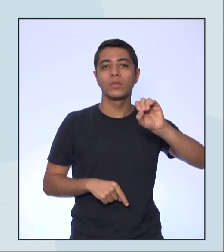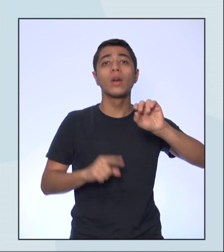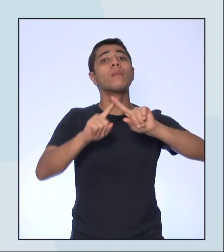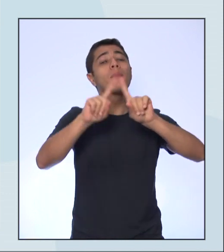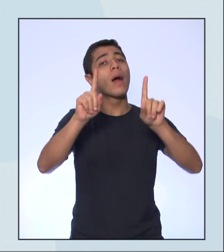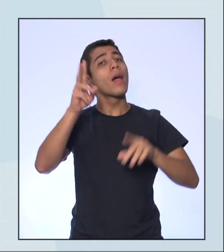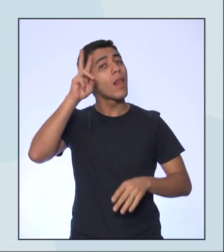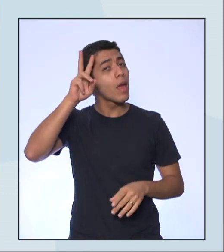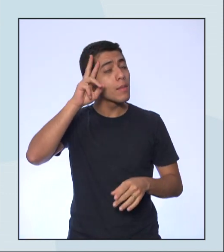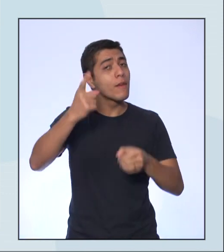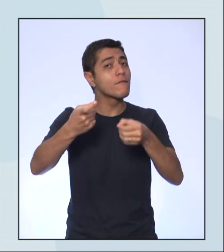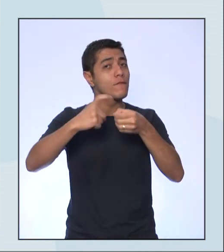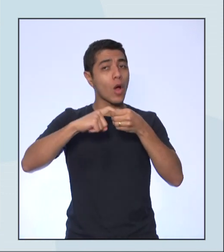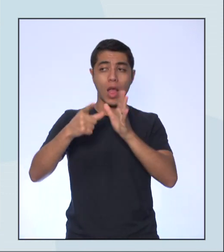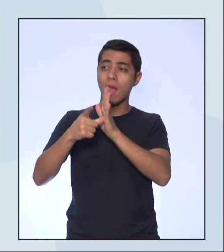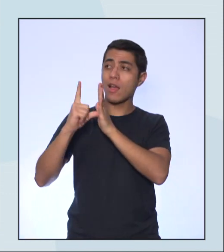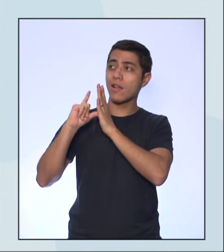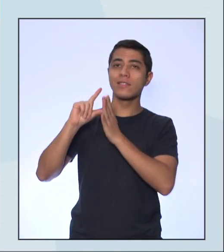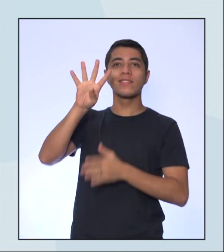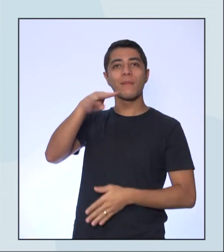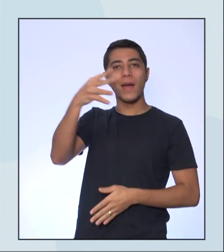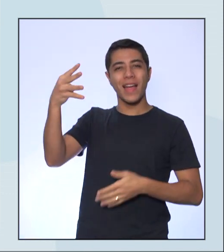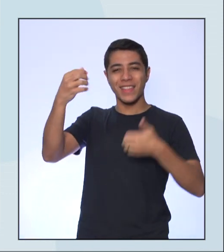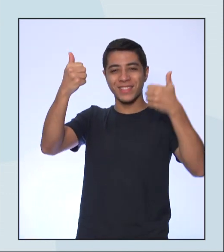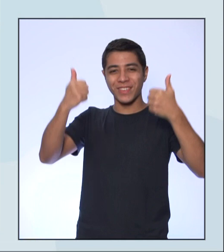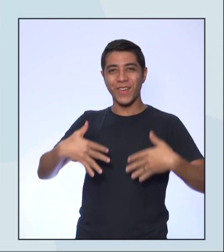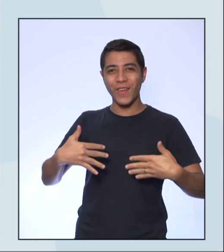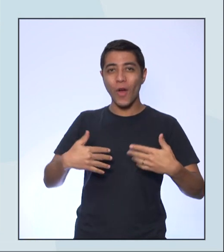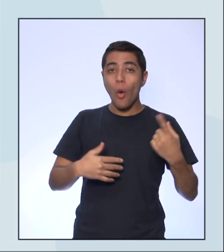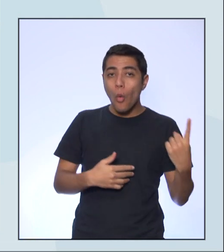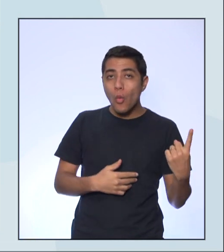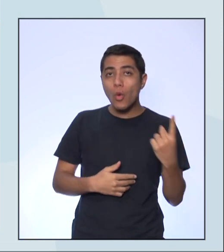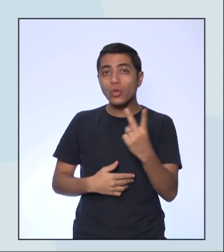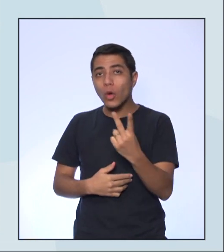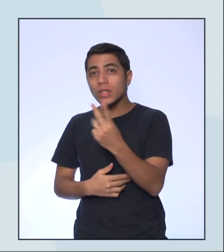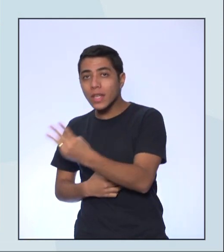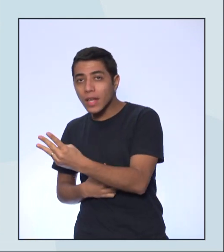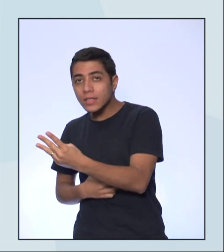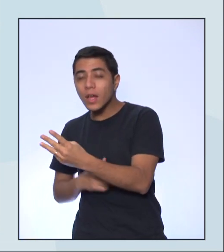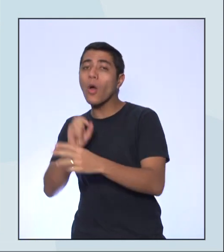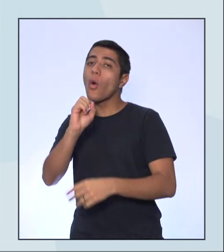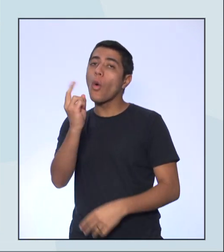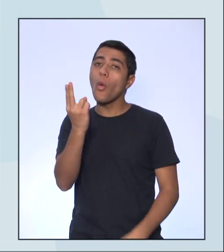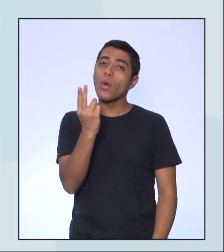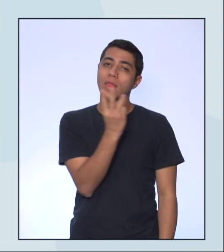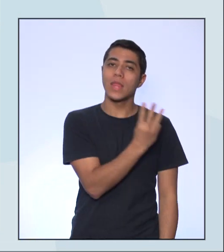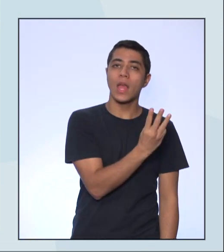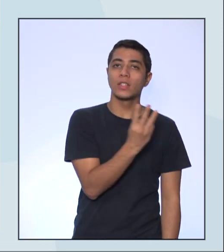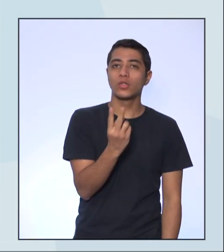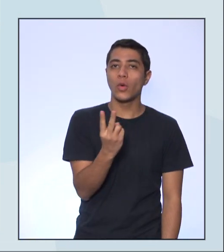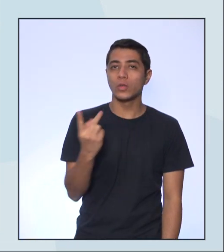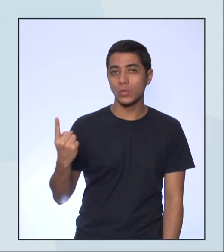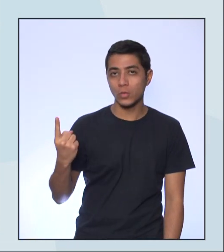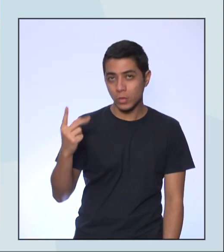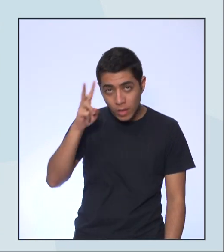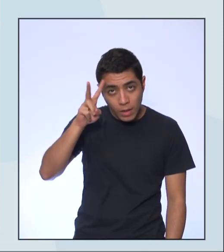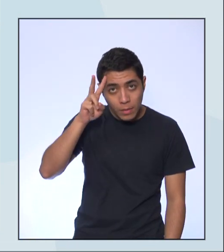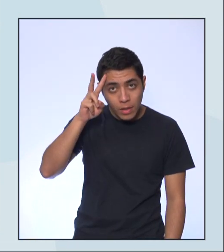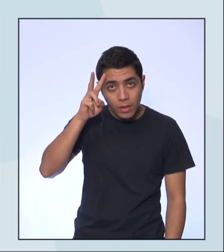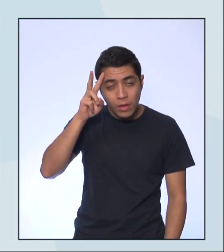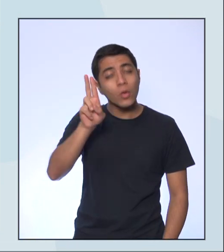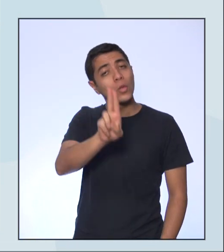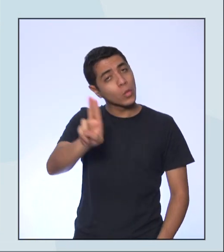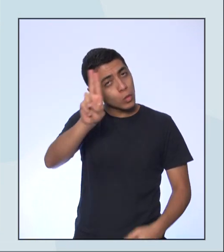que nós temos um dois três e o 321 embaixo usando as raízes né e aí nesse caso o